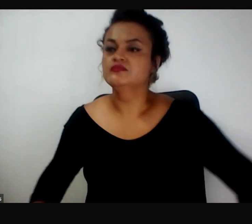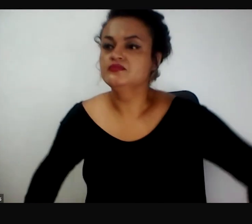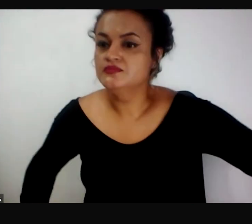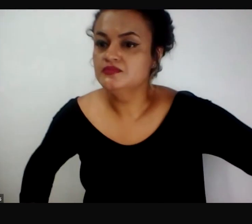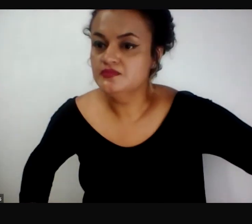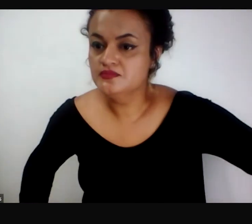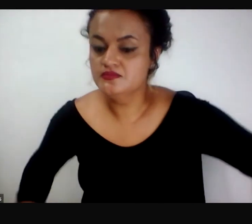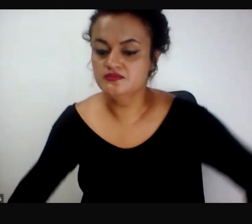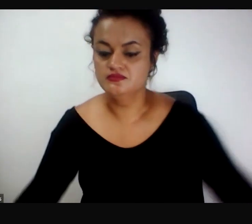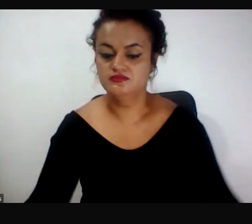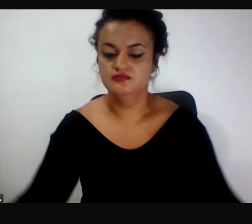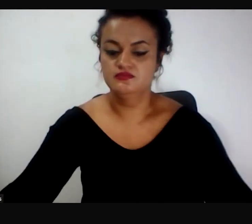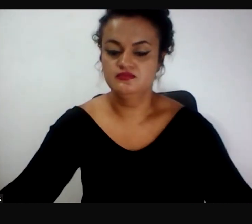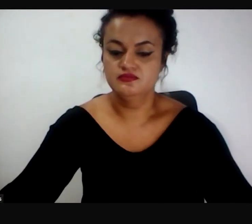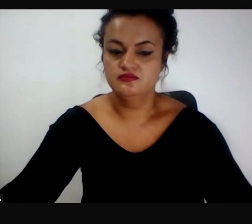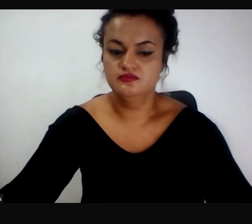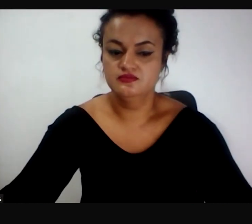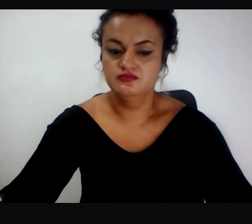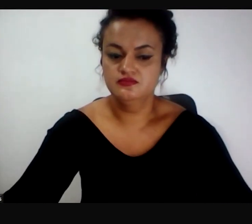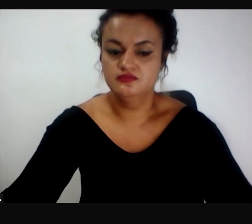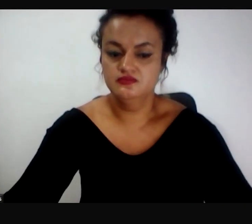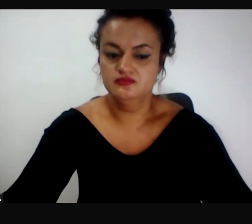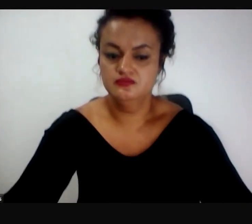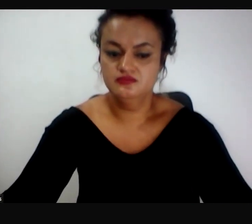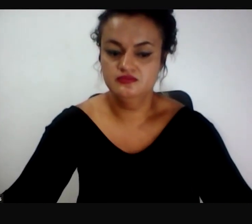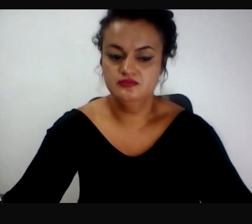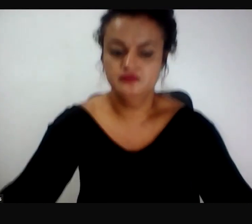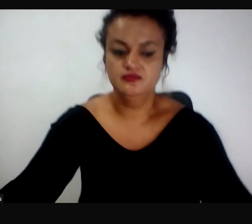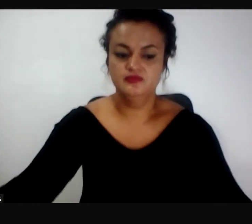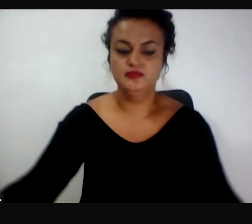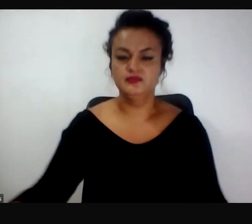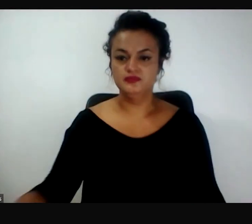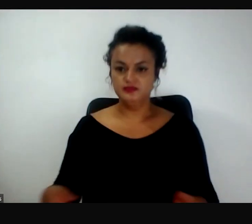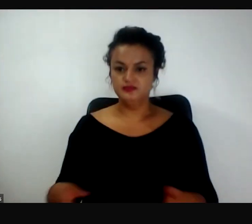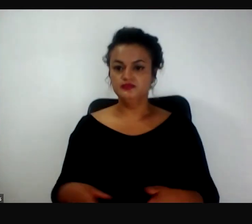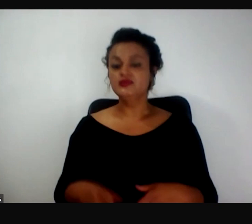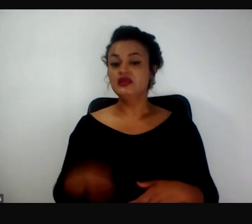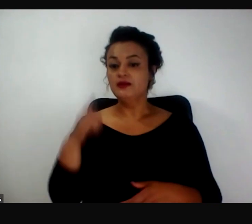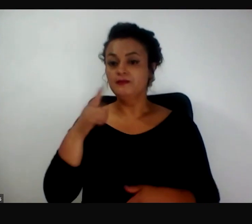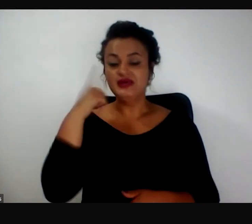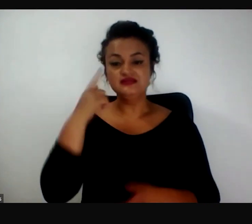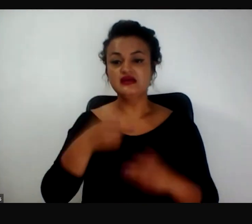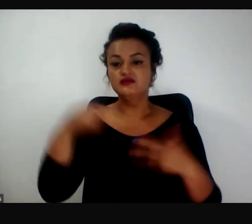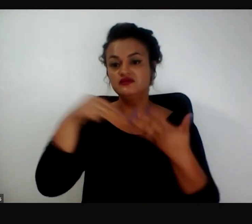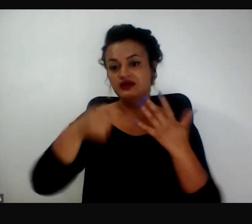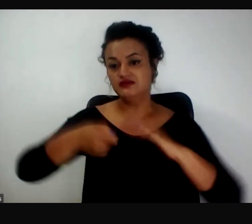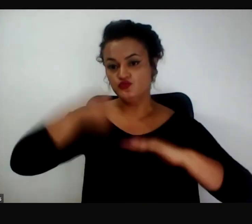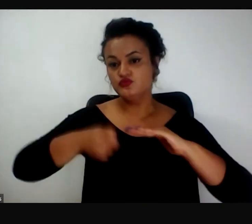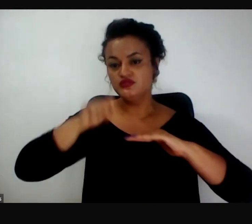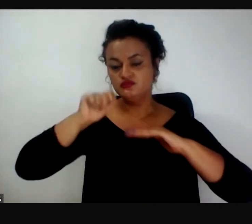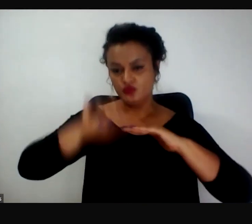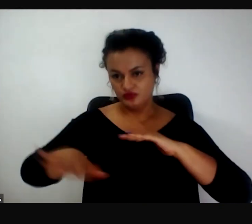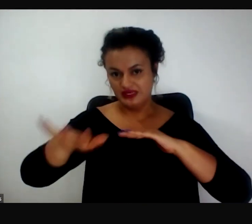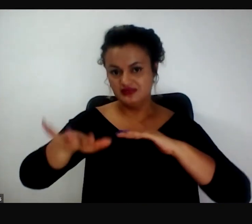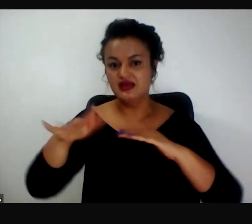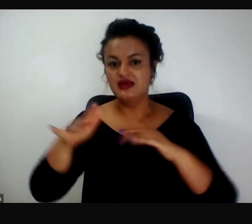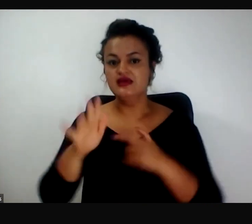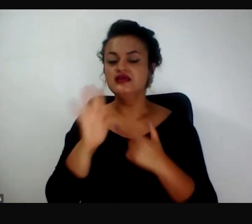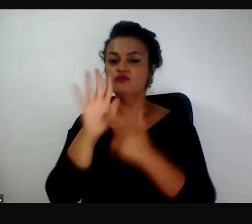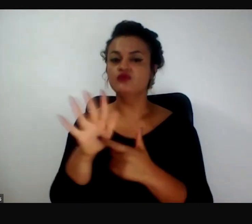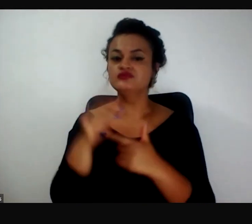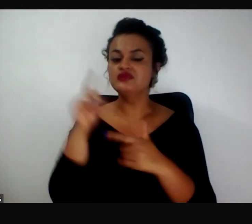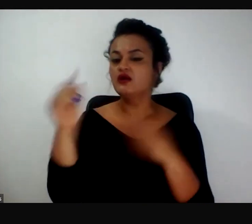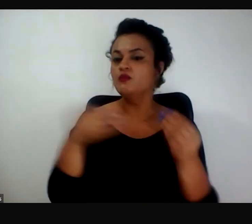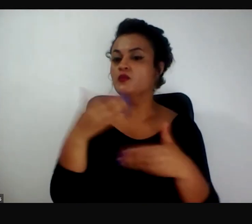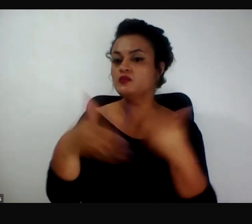história recente do ponto de vista do valor da jurisprudência e talvez posso avançar